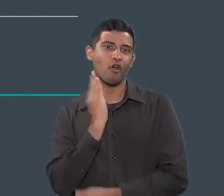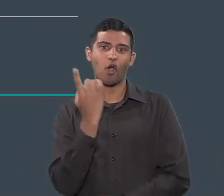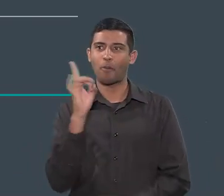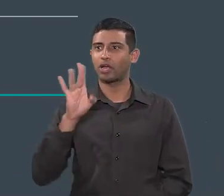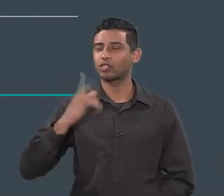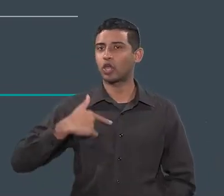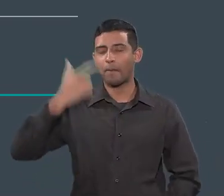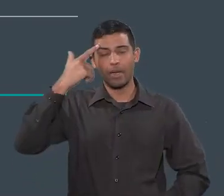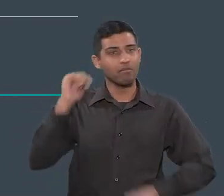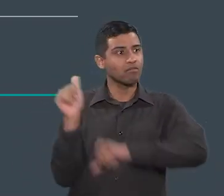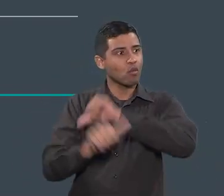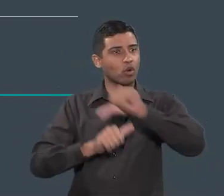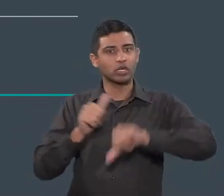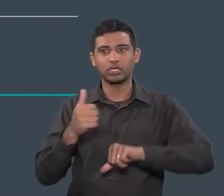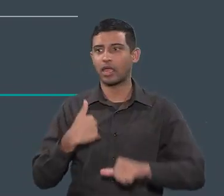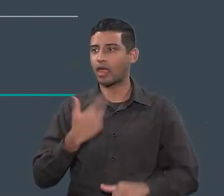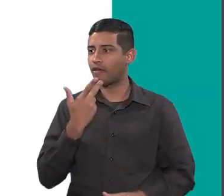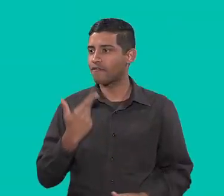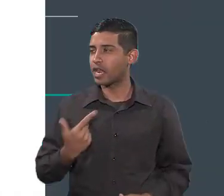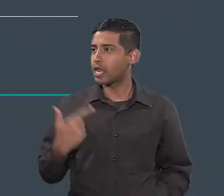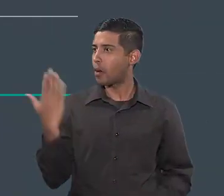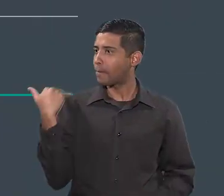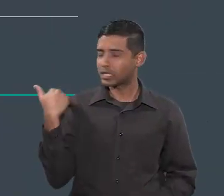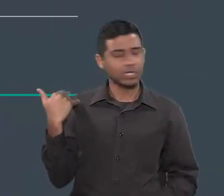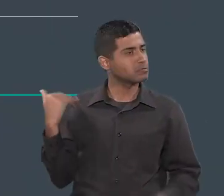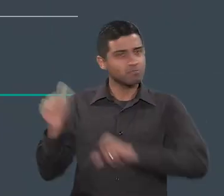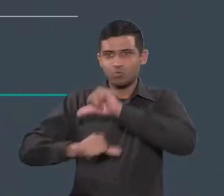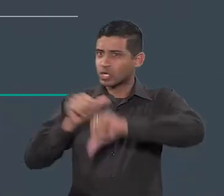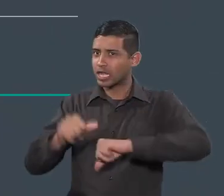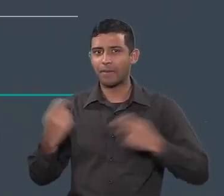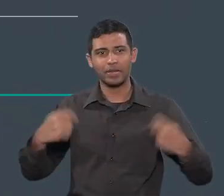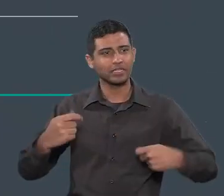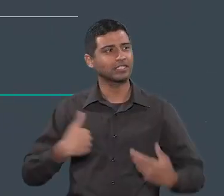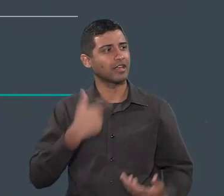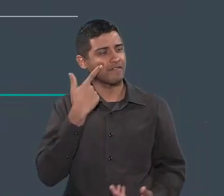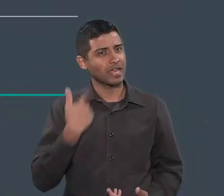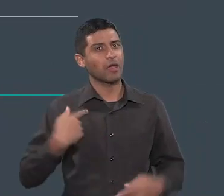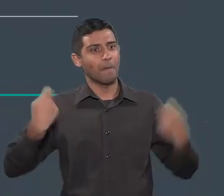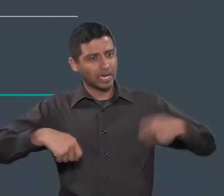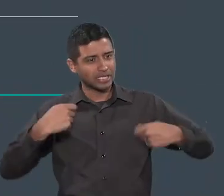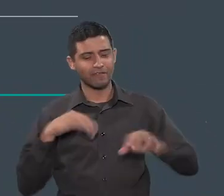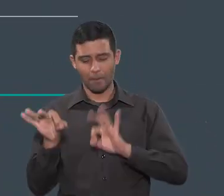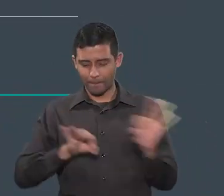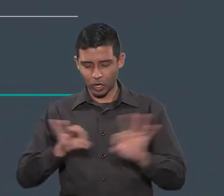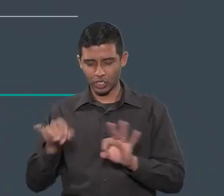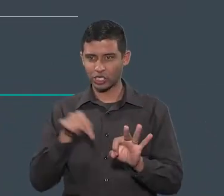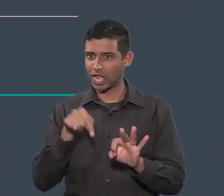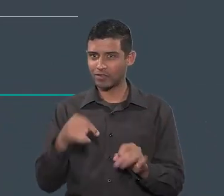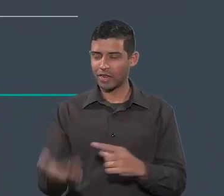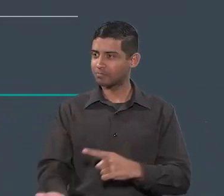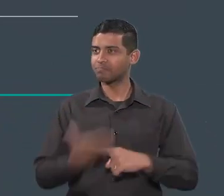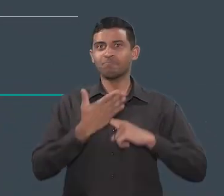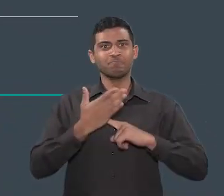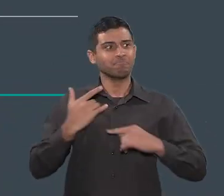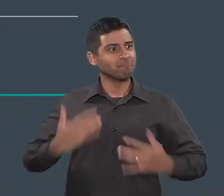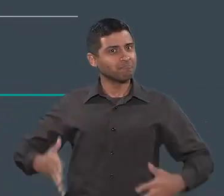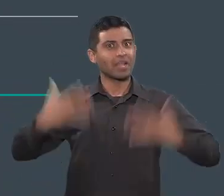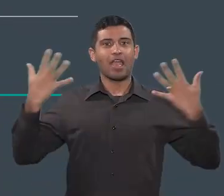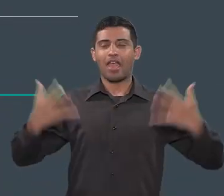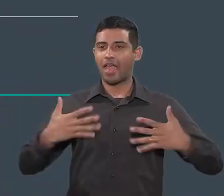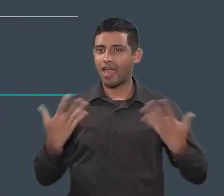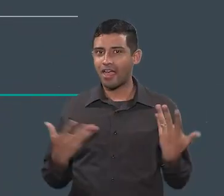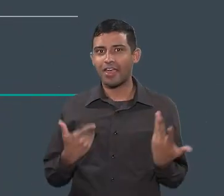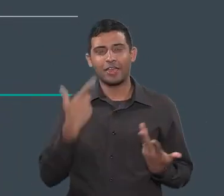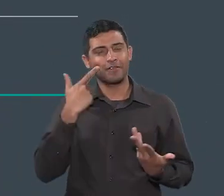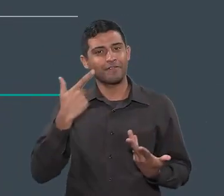o pensamento, que eu tinha que voltar àquilo que eu era antes. Eu precisava de um projeto que me trouxesse a alegria,